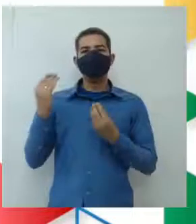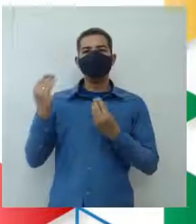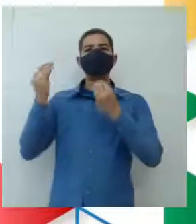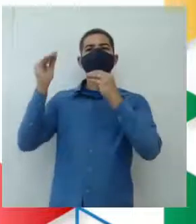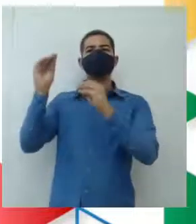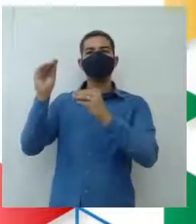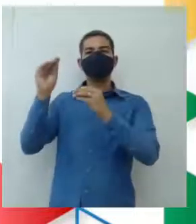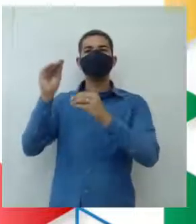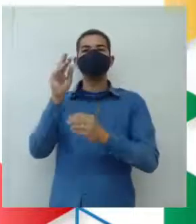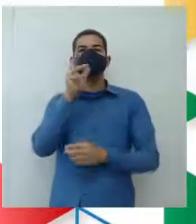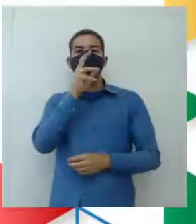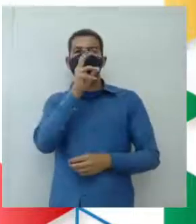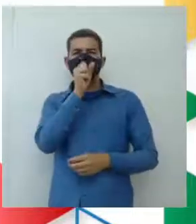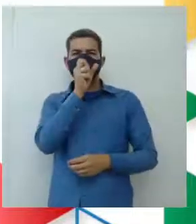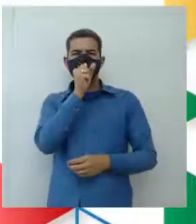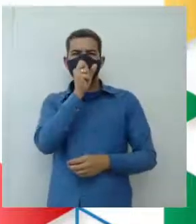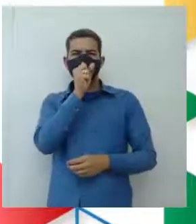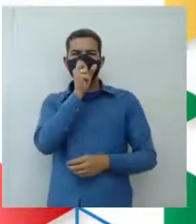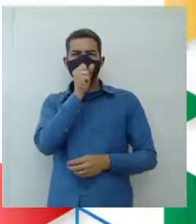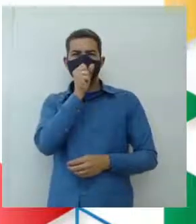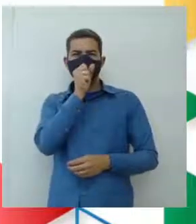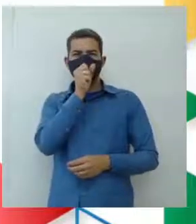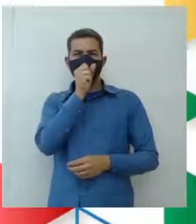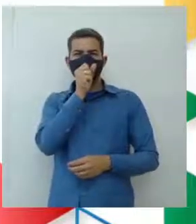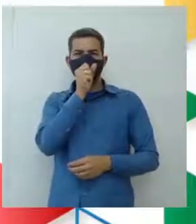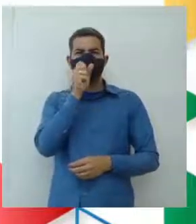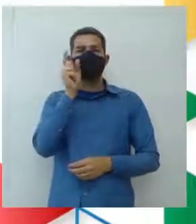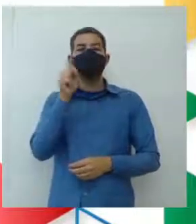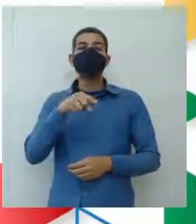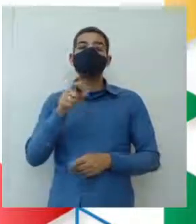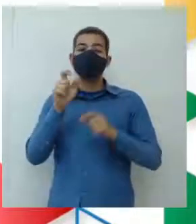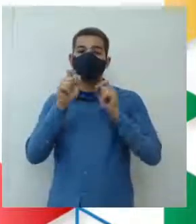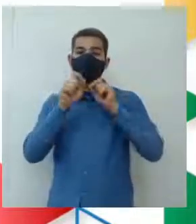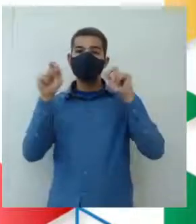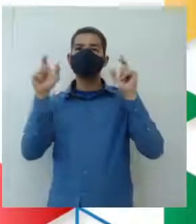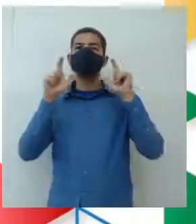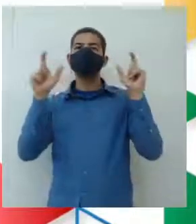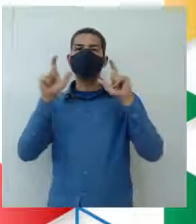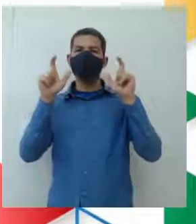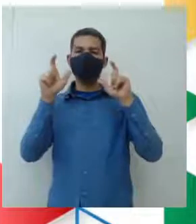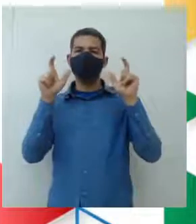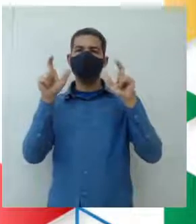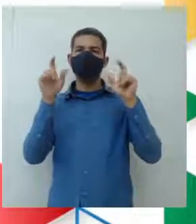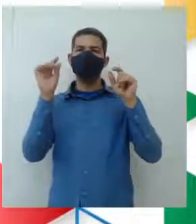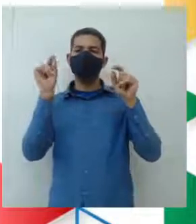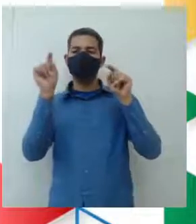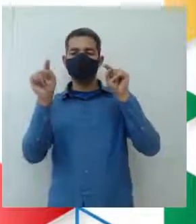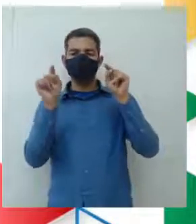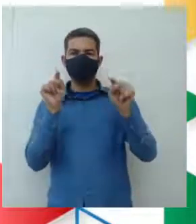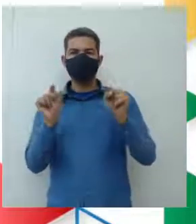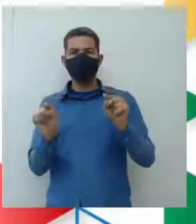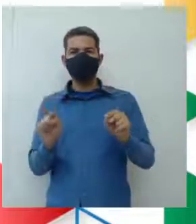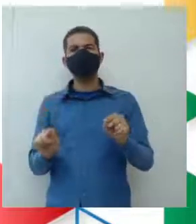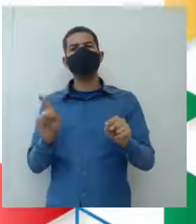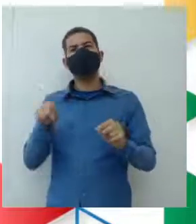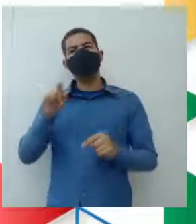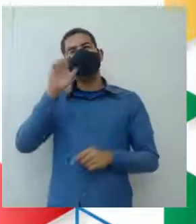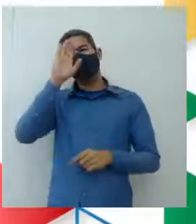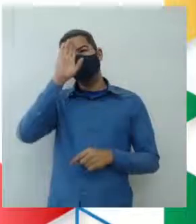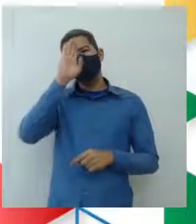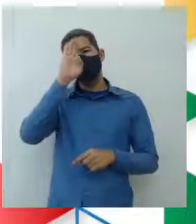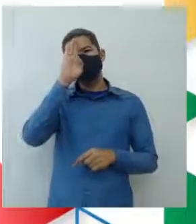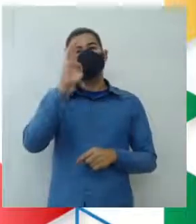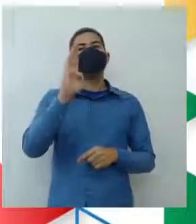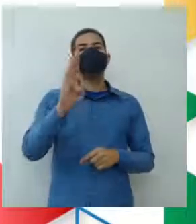a cor laranja, a gente vai perceber que vai ter um espaço mais alarmante. E esses espaços alarmantes eles vão estar